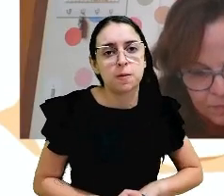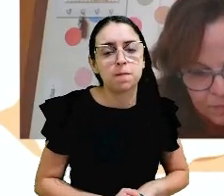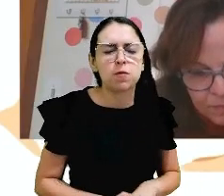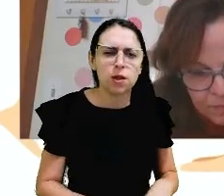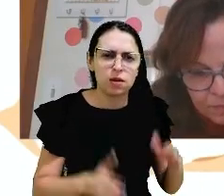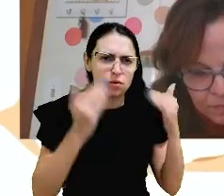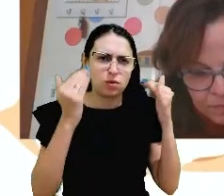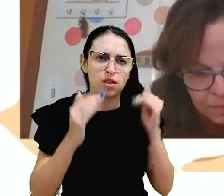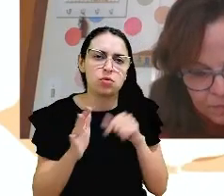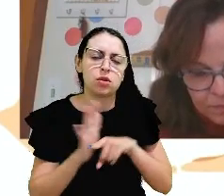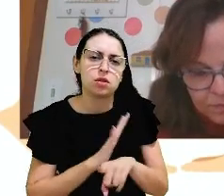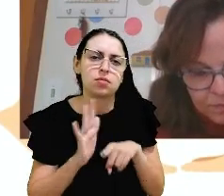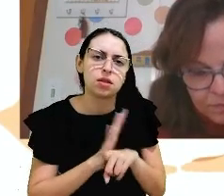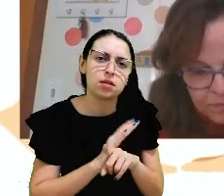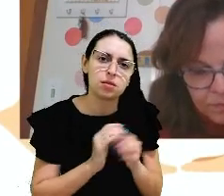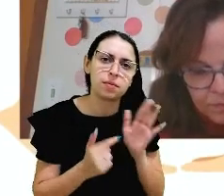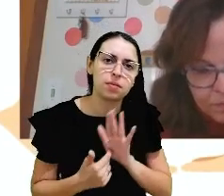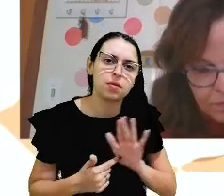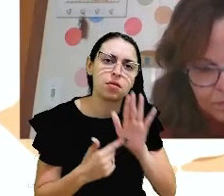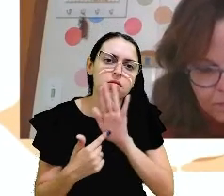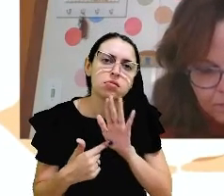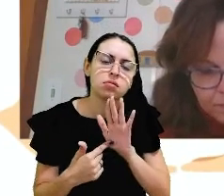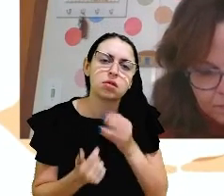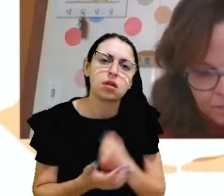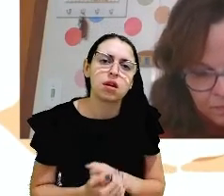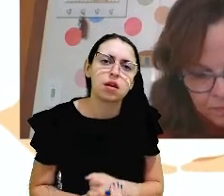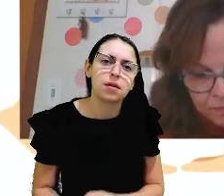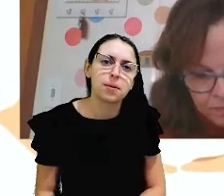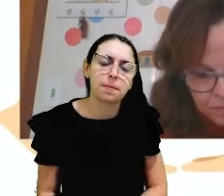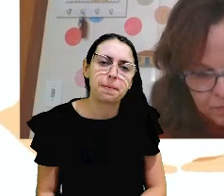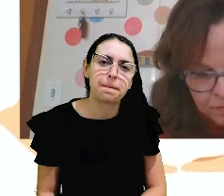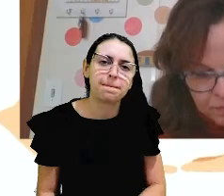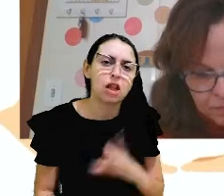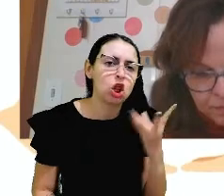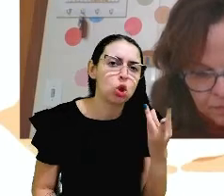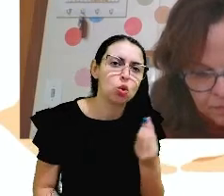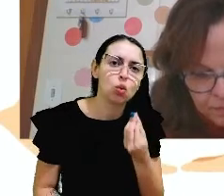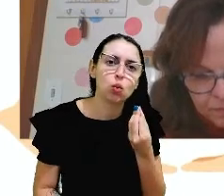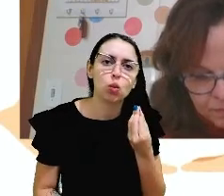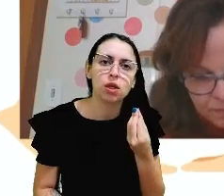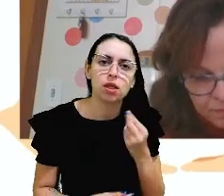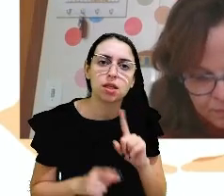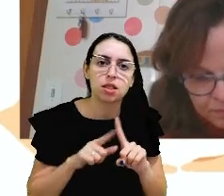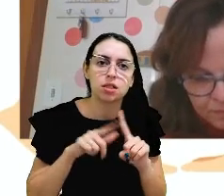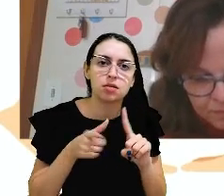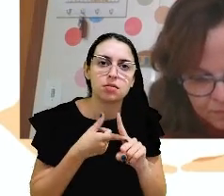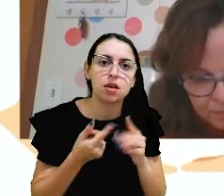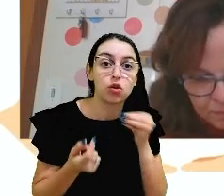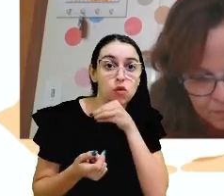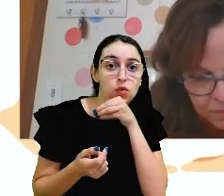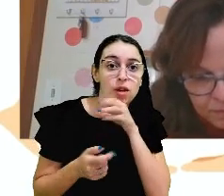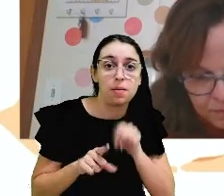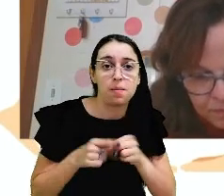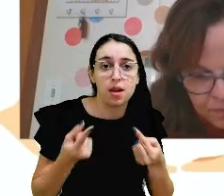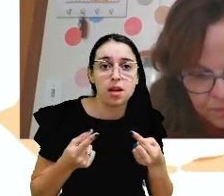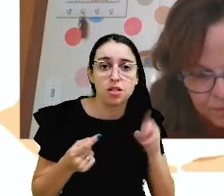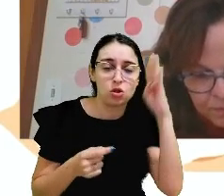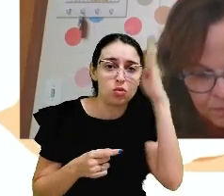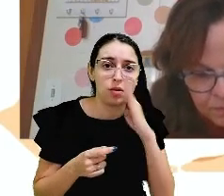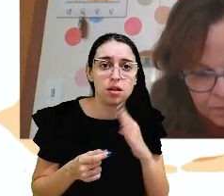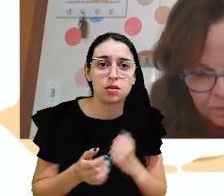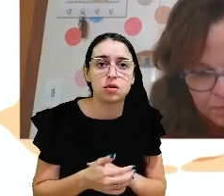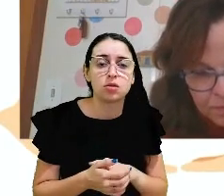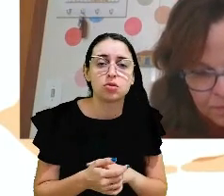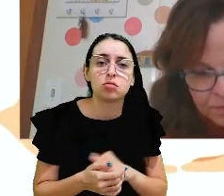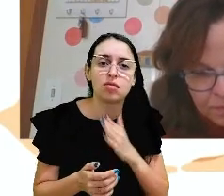que os estudos demonstram é que todas as gestantes estão mais frágeis, mas no Brasil o índice de morte é